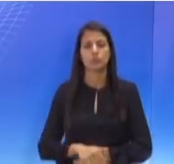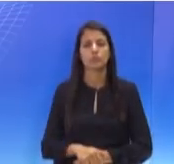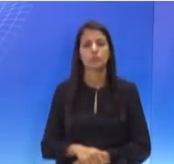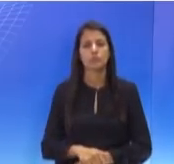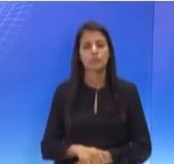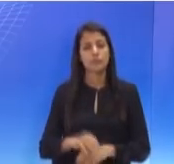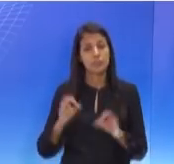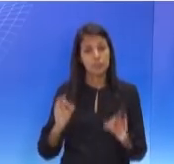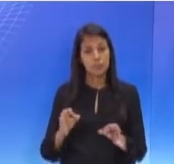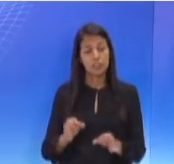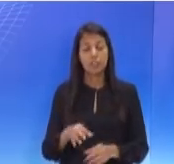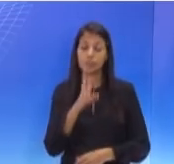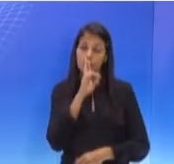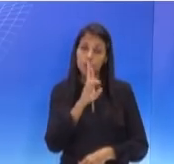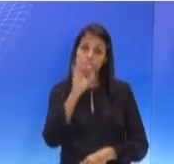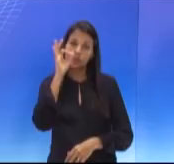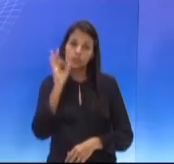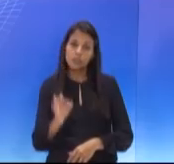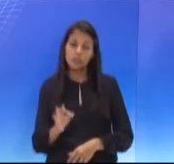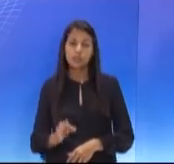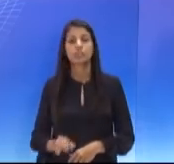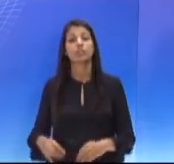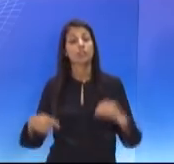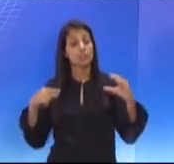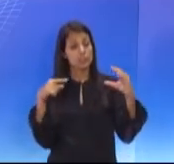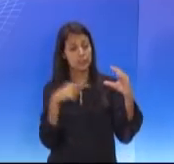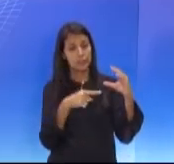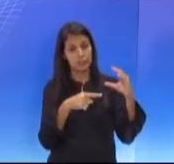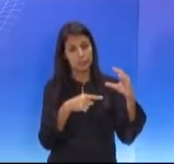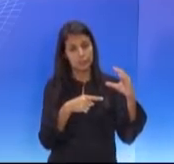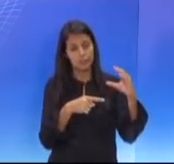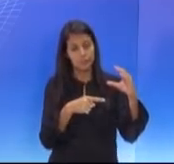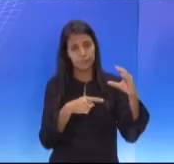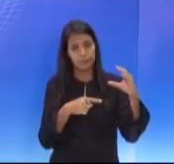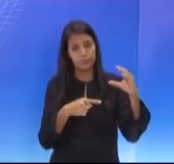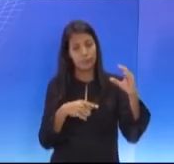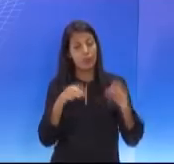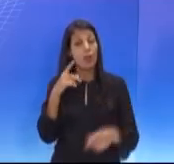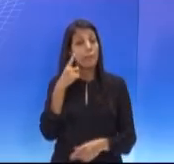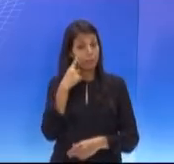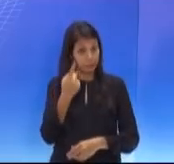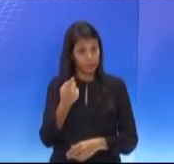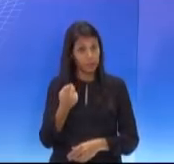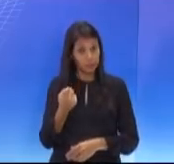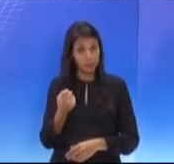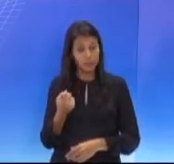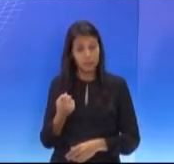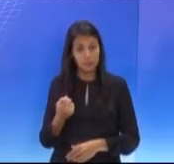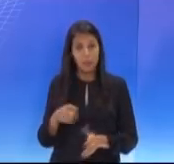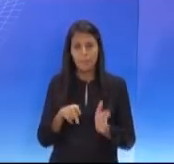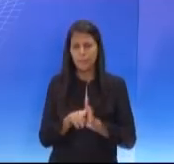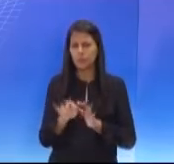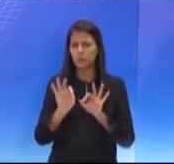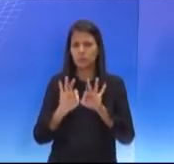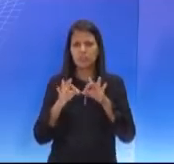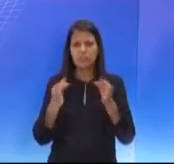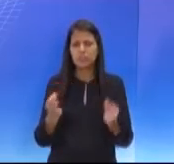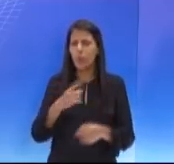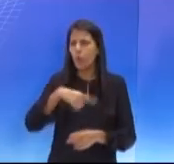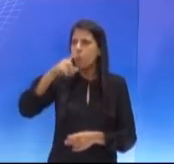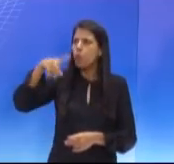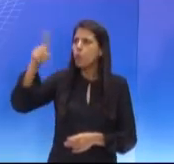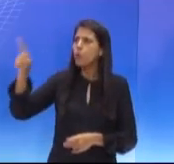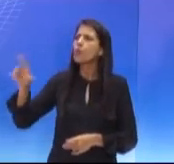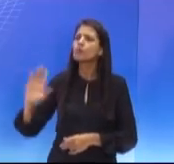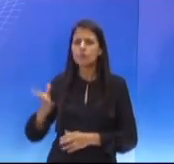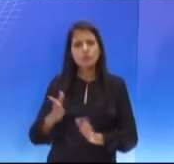Então, resposta certa, letra C. Observem que a questão é bem simples. O gráfico já nos mostra o que